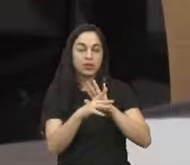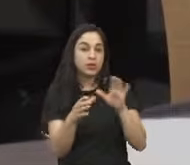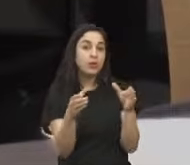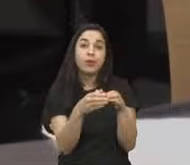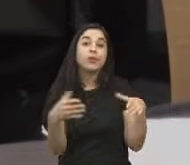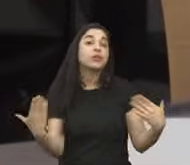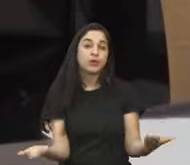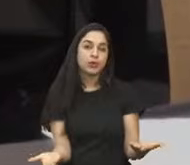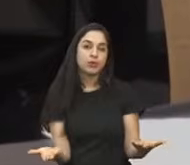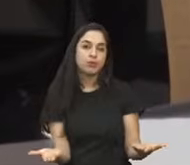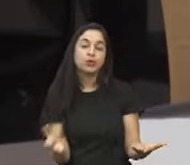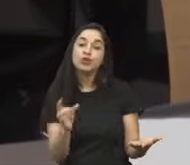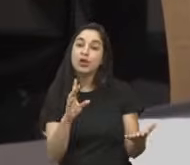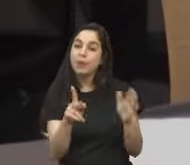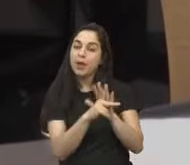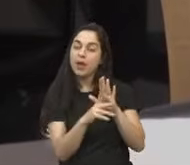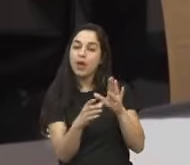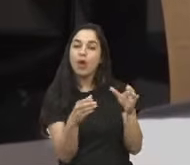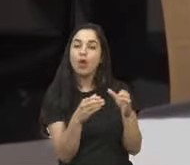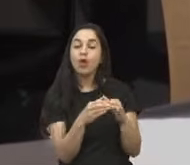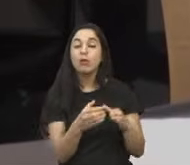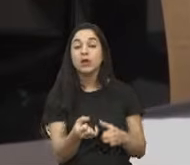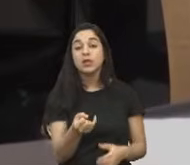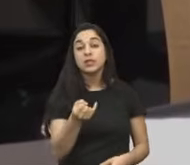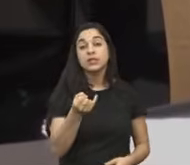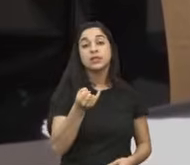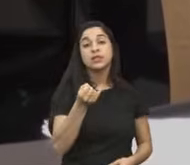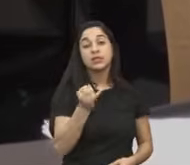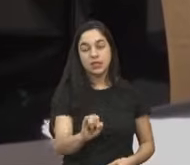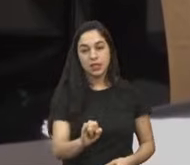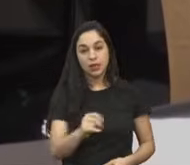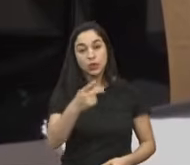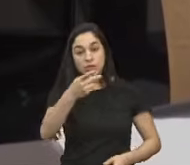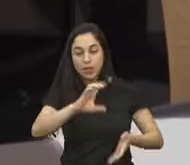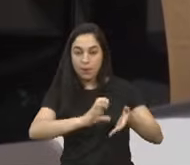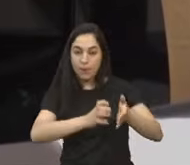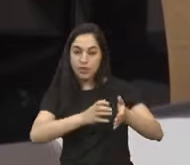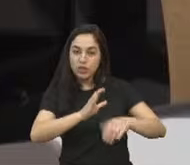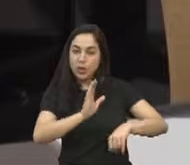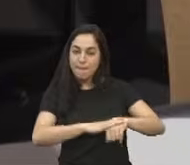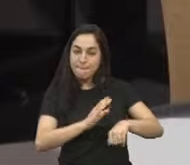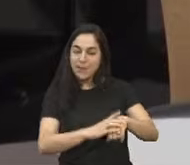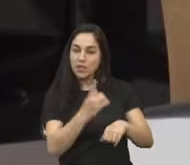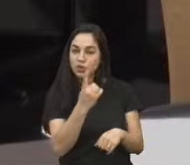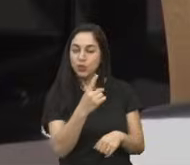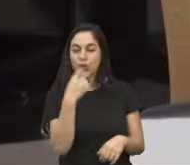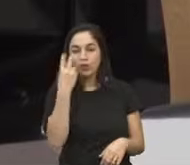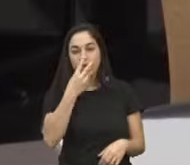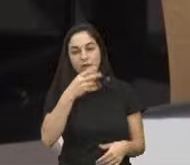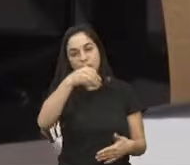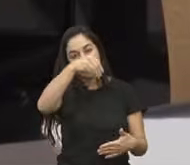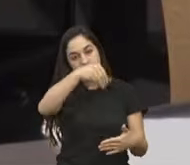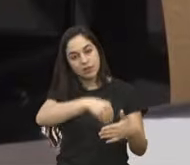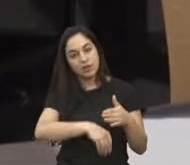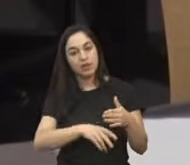comissões, porque você só pode fazer parte da comissão se o seu partido tiver mais de um vereador, tiver a partir de 2 vereadores.